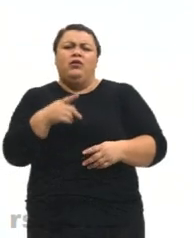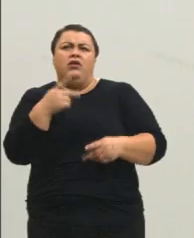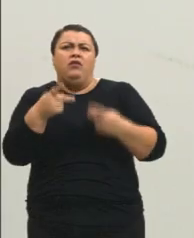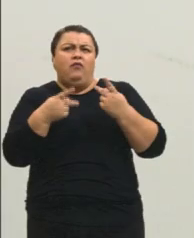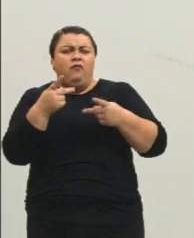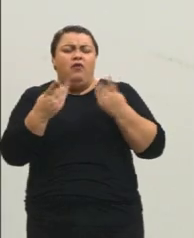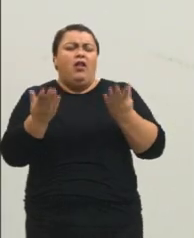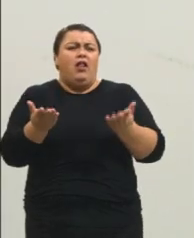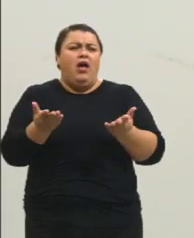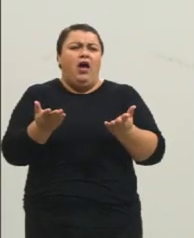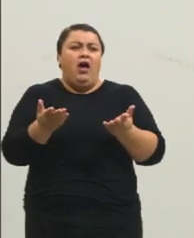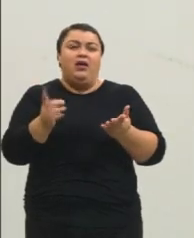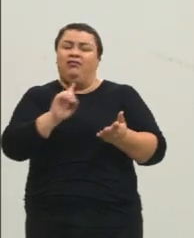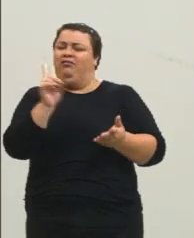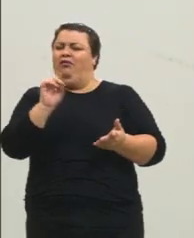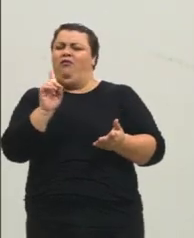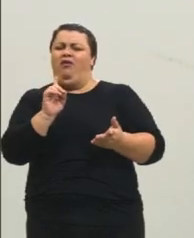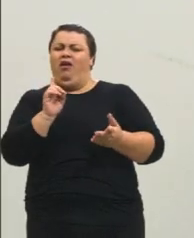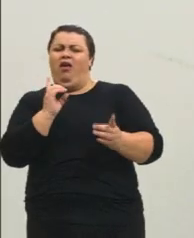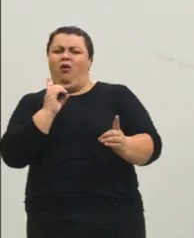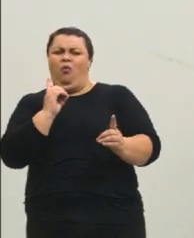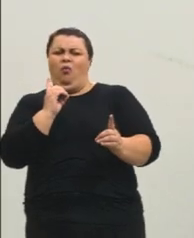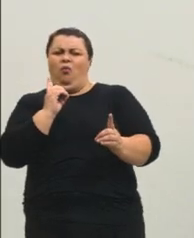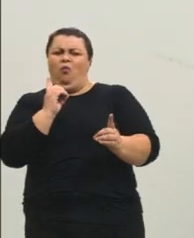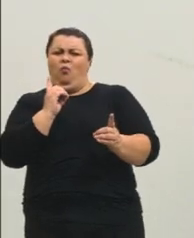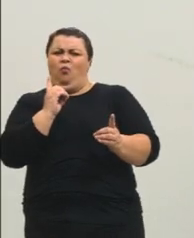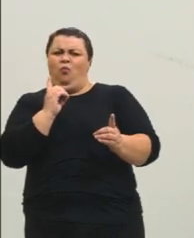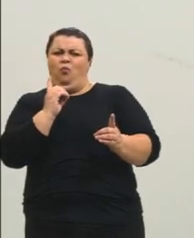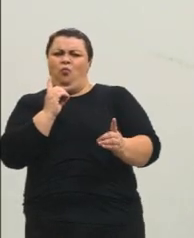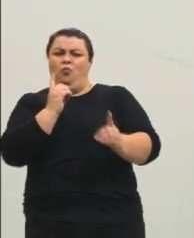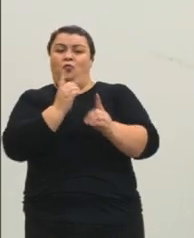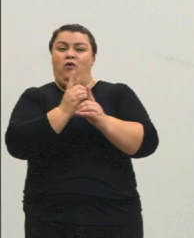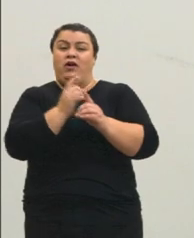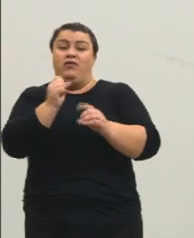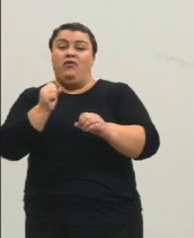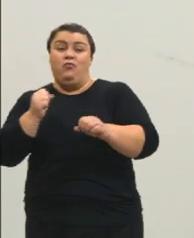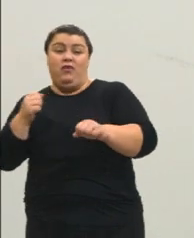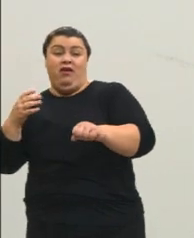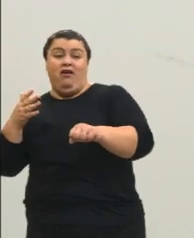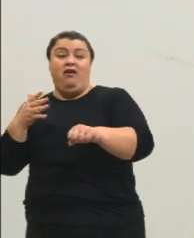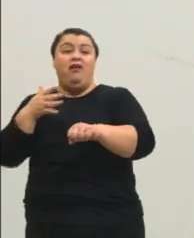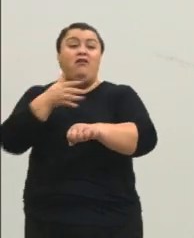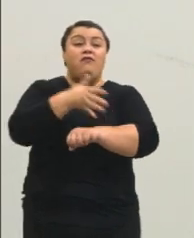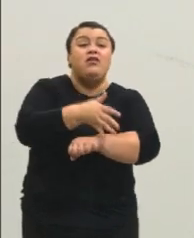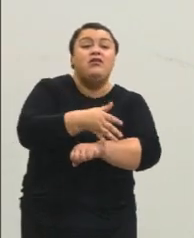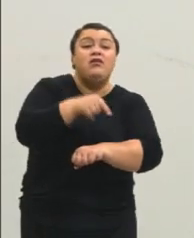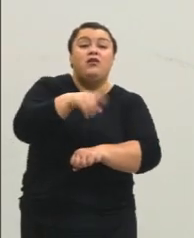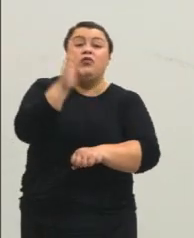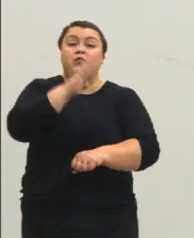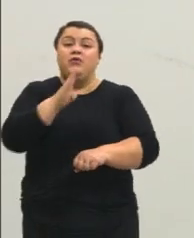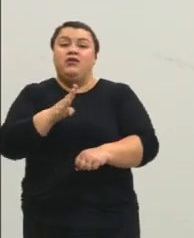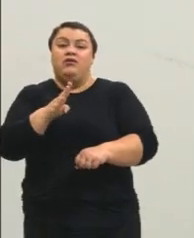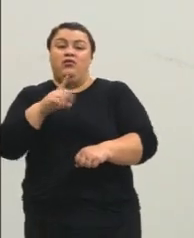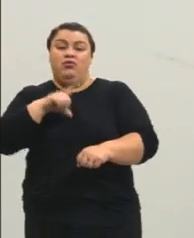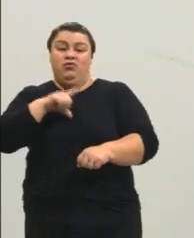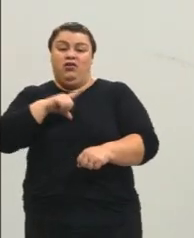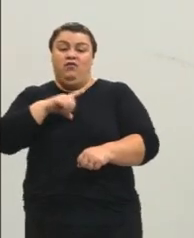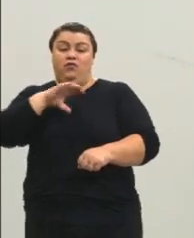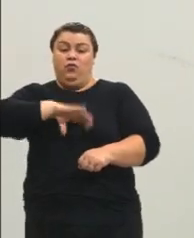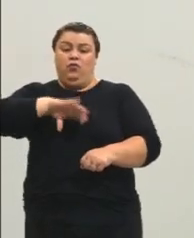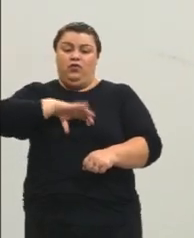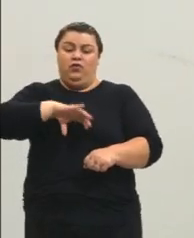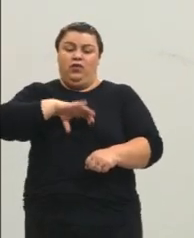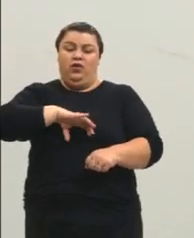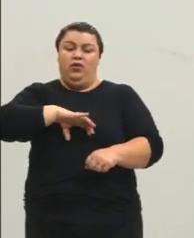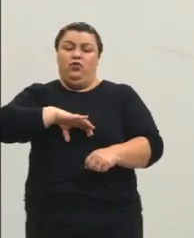vão dizer então que na verdade não é um descobrimento seria uma invasão né que o Brasil sofreu os portugueses começaram a